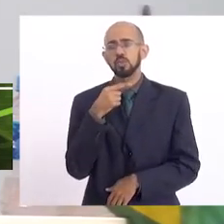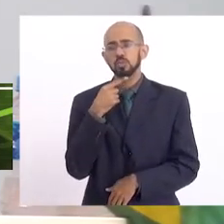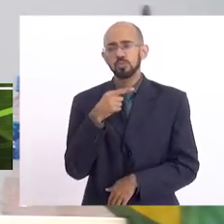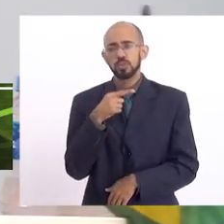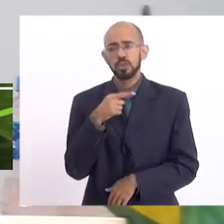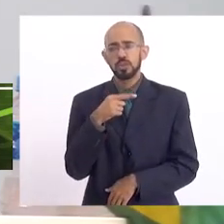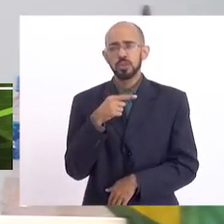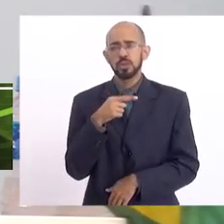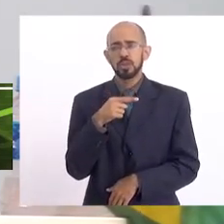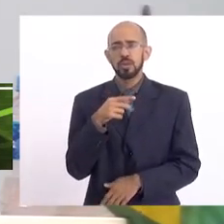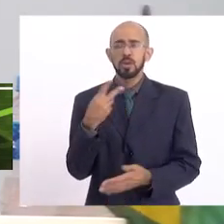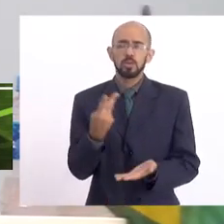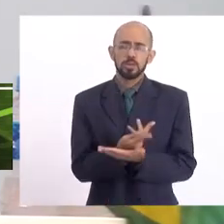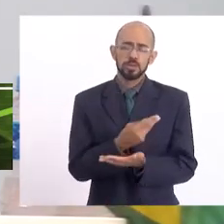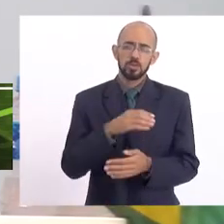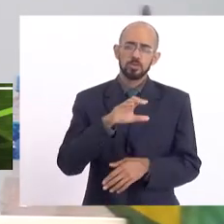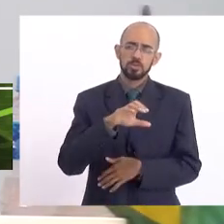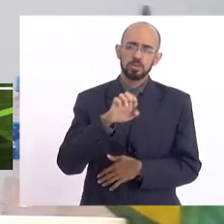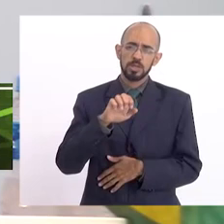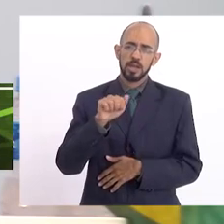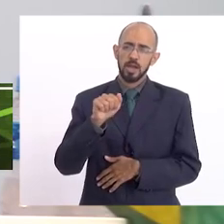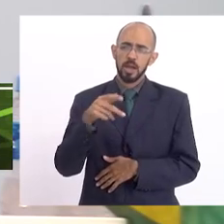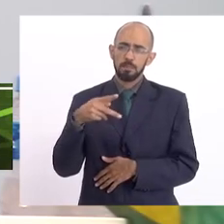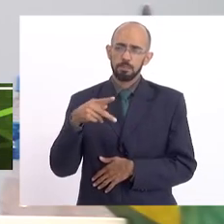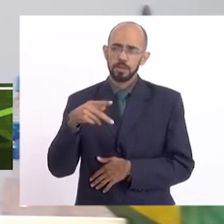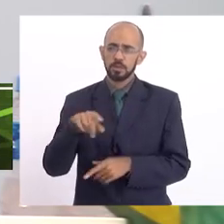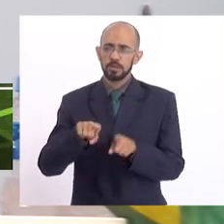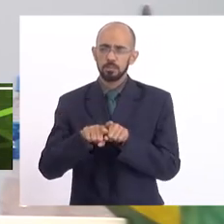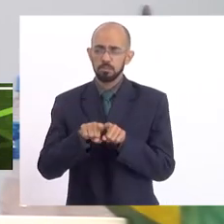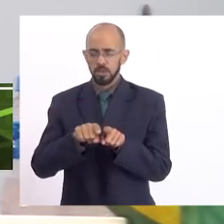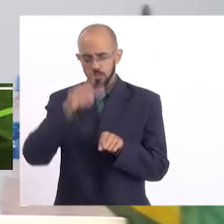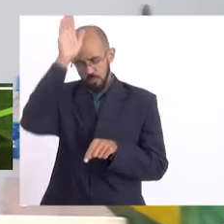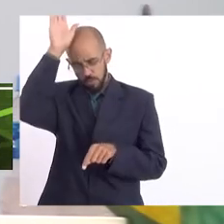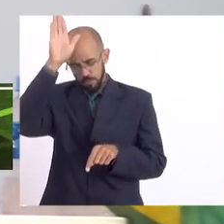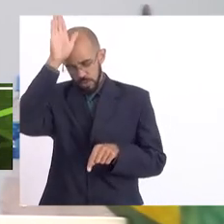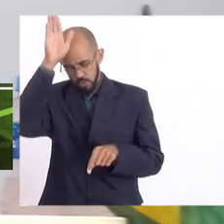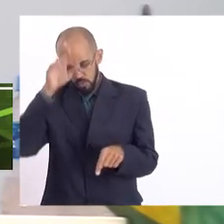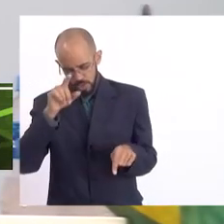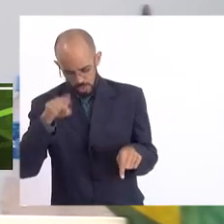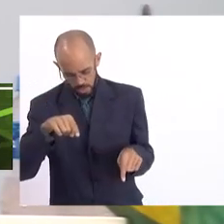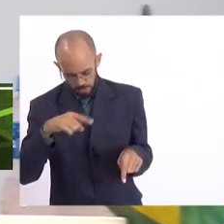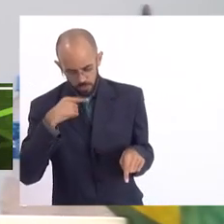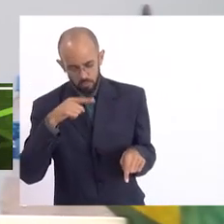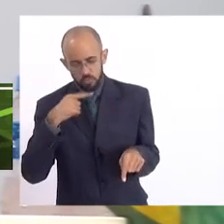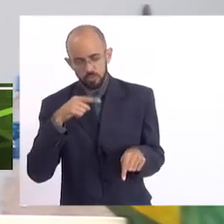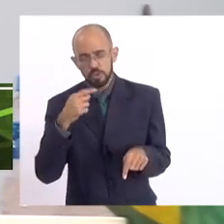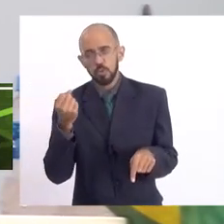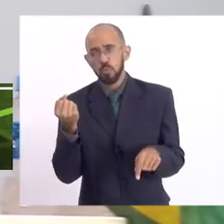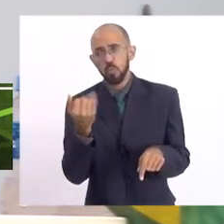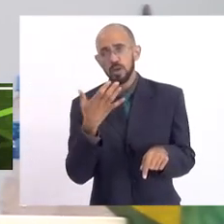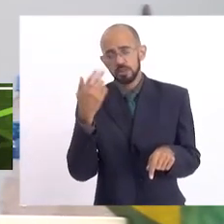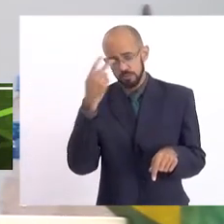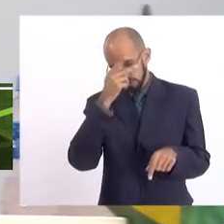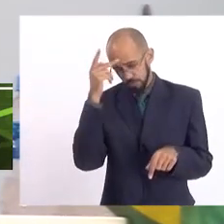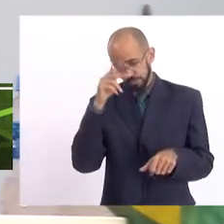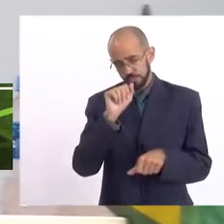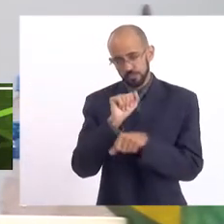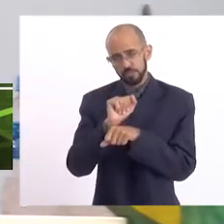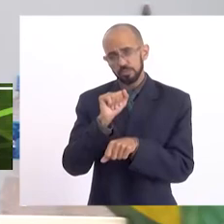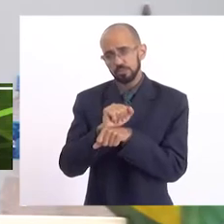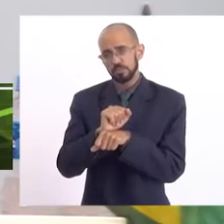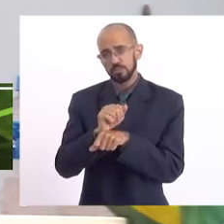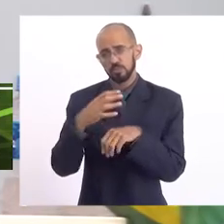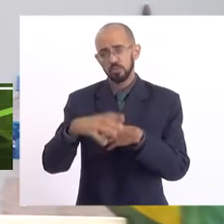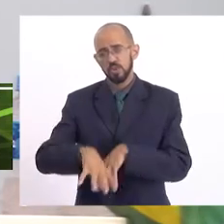aconteceu no caso dos bombeiros. Então, fica uma dúvida, João, do quantitativo de pessoas que estão aguardando esse chamamento. Um concurso que